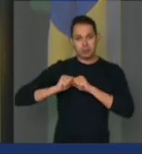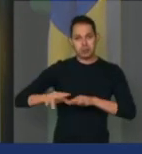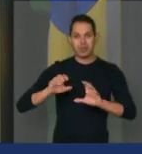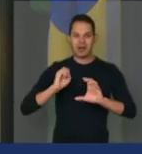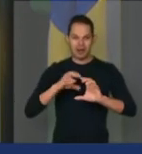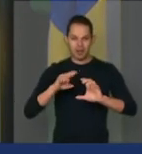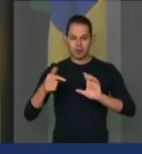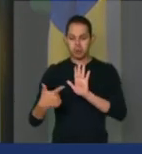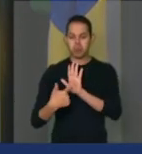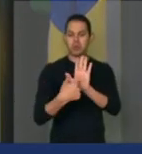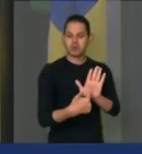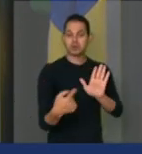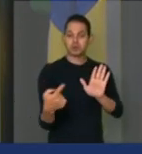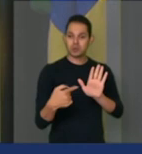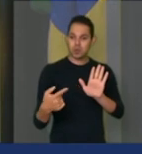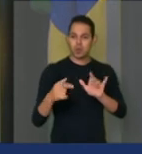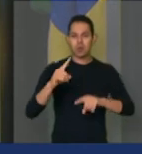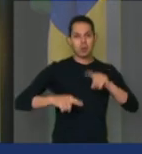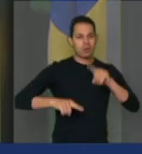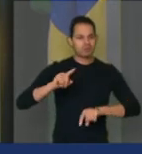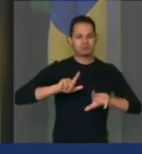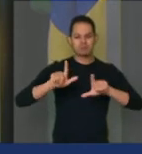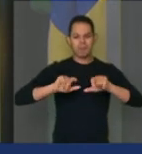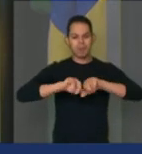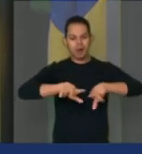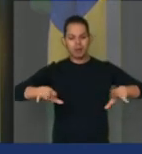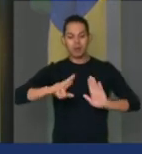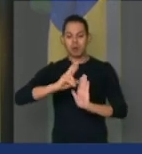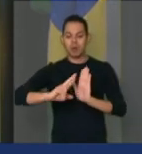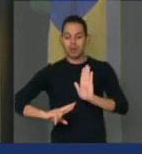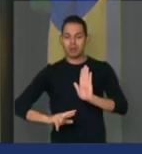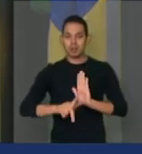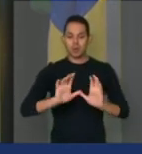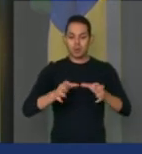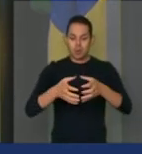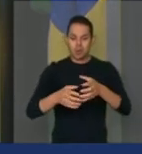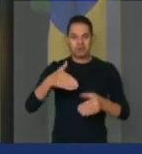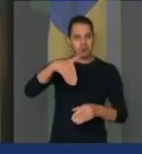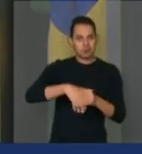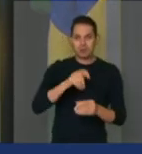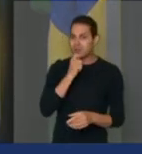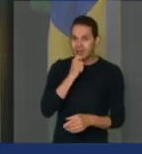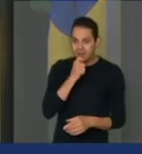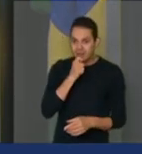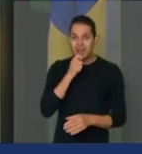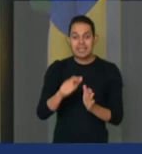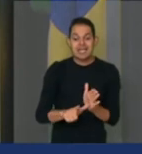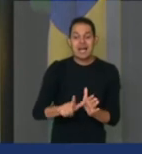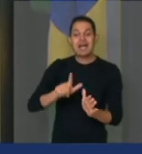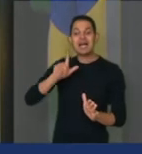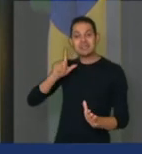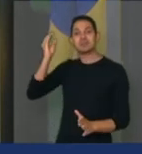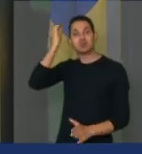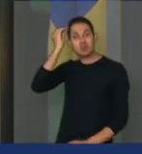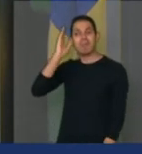Rede Globo e outros veículos de imprensa esse esse relatório antes de fazer com que o colegiado possa voltar está fazendo uma antecipação de